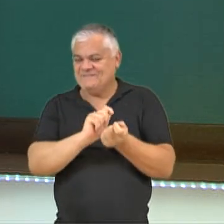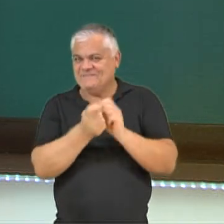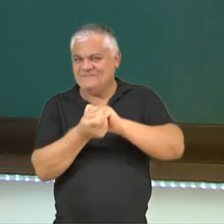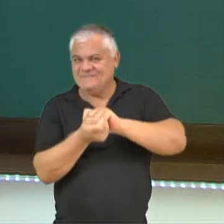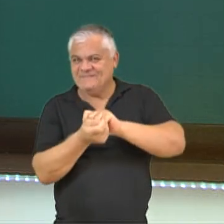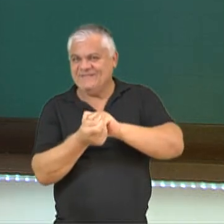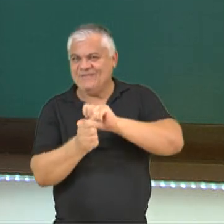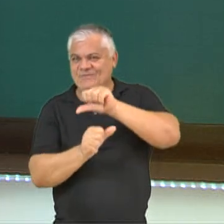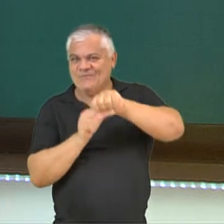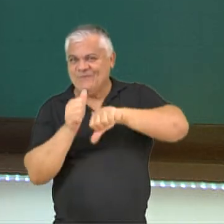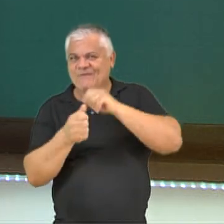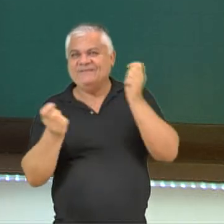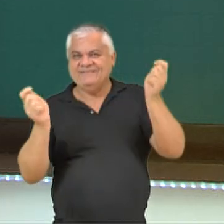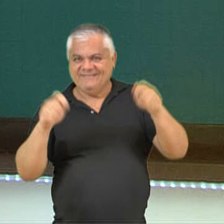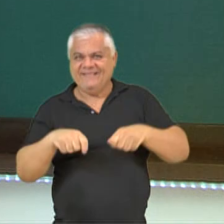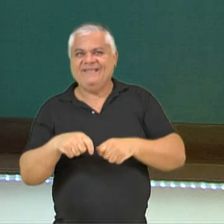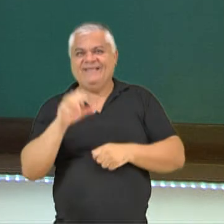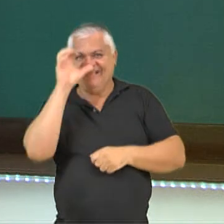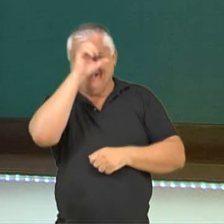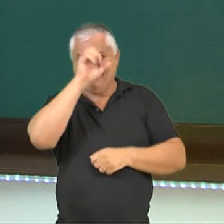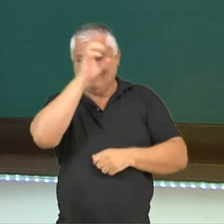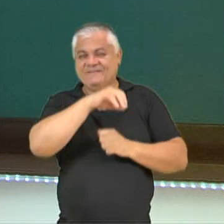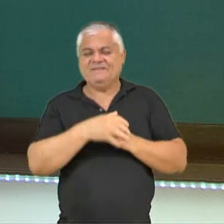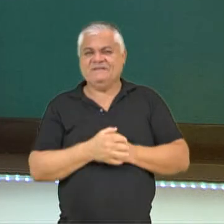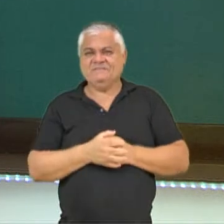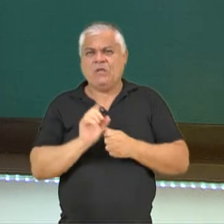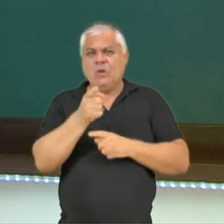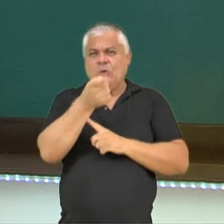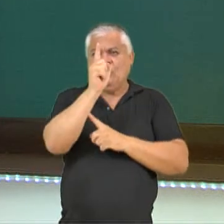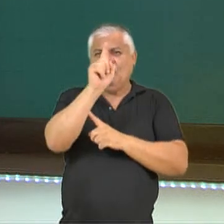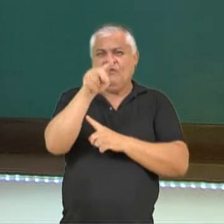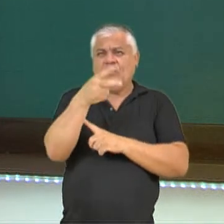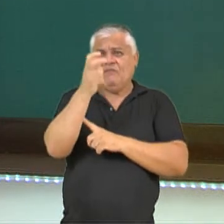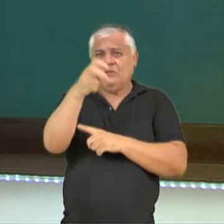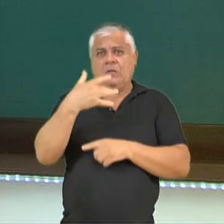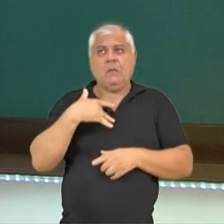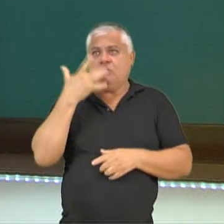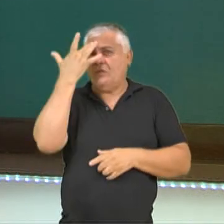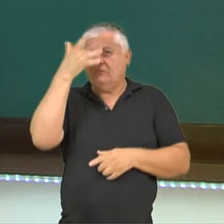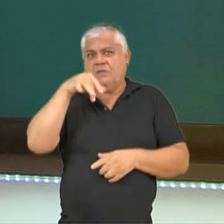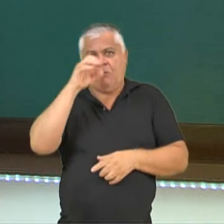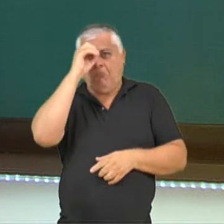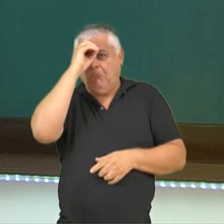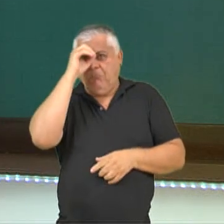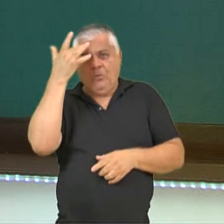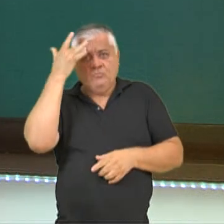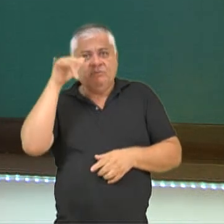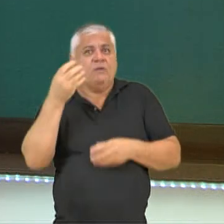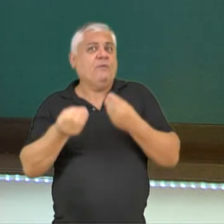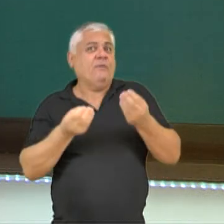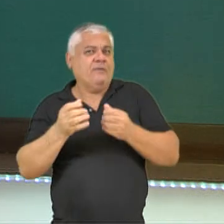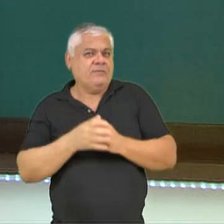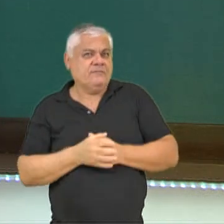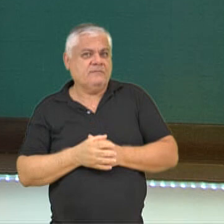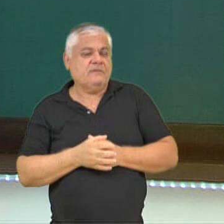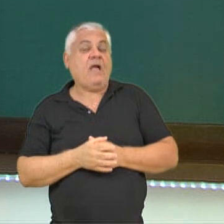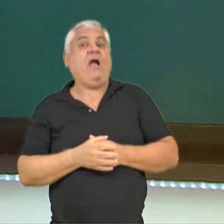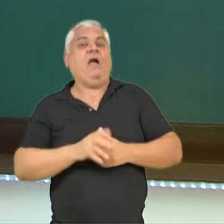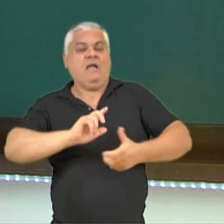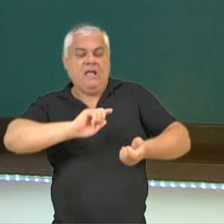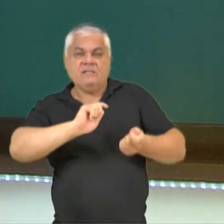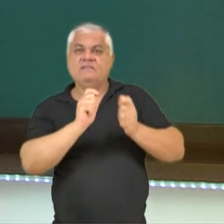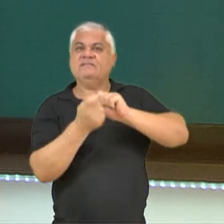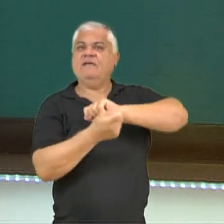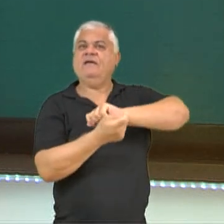naquilo que nós sabemos. Então, o expoente decimal eu não sei, você não sabe, eu também não sei. Então, o que a gente faz? Transforma o